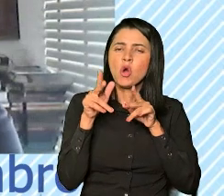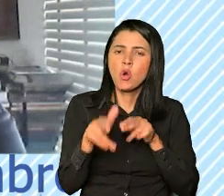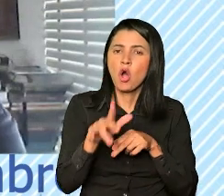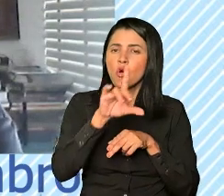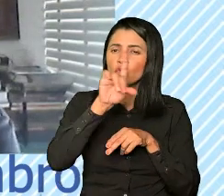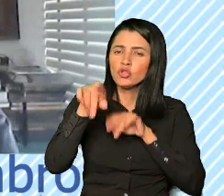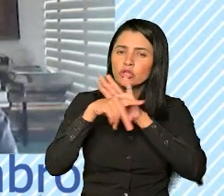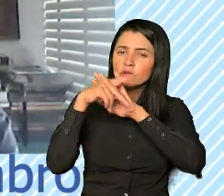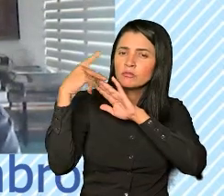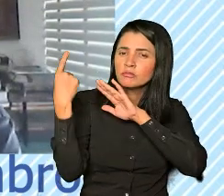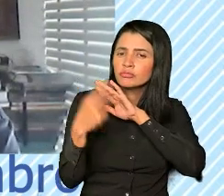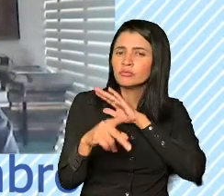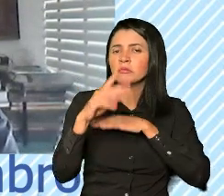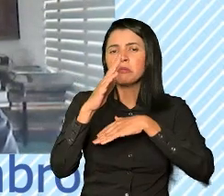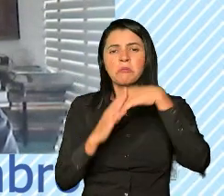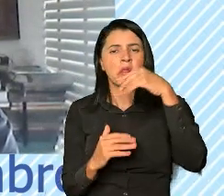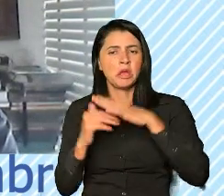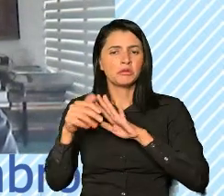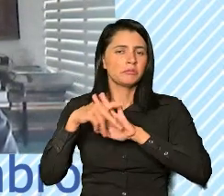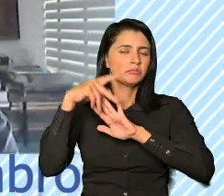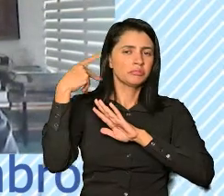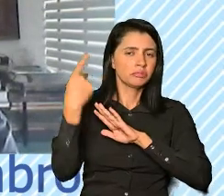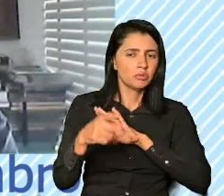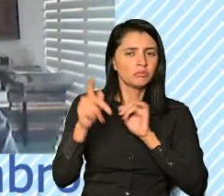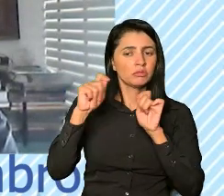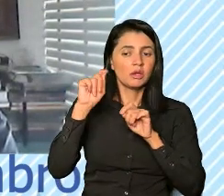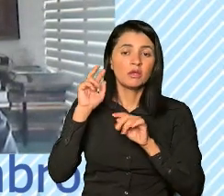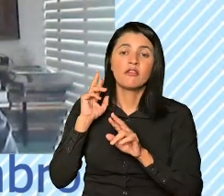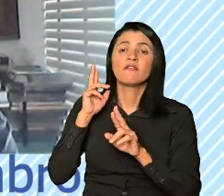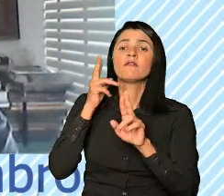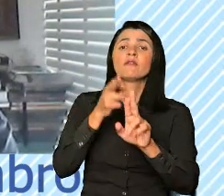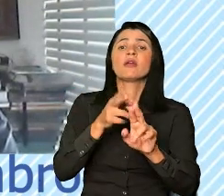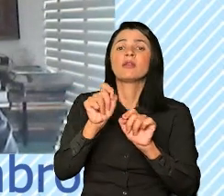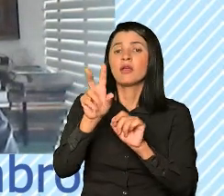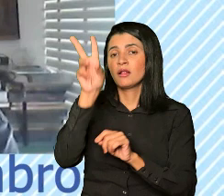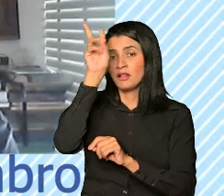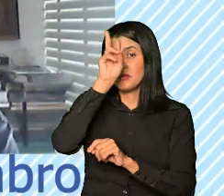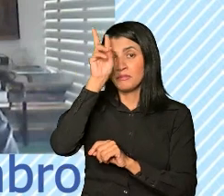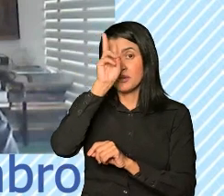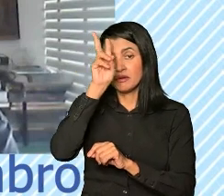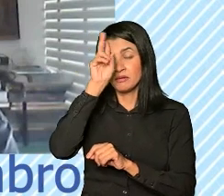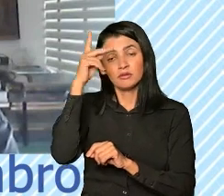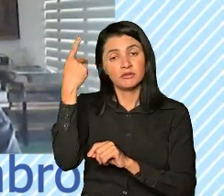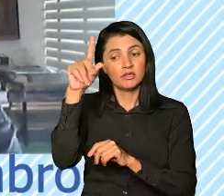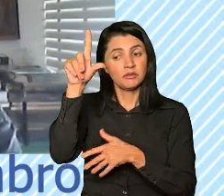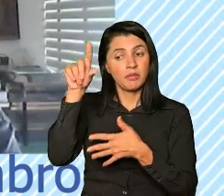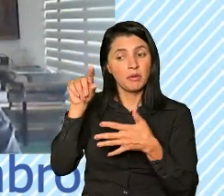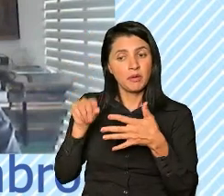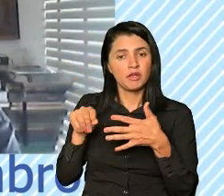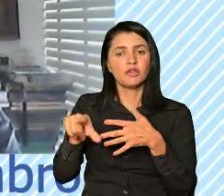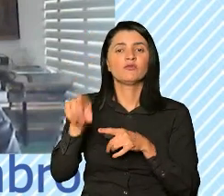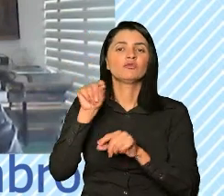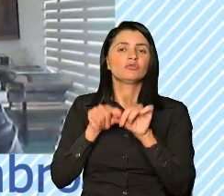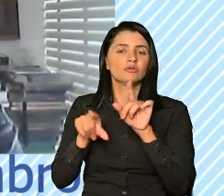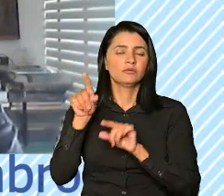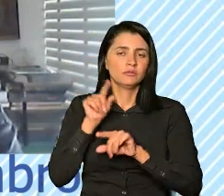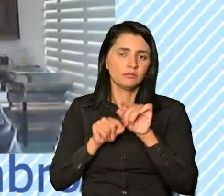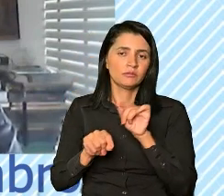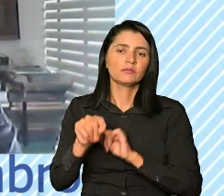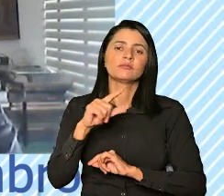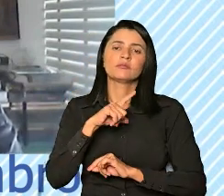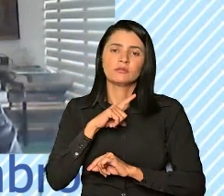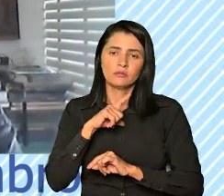específica, talvez, práticas específicas que remetam, então, à lembrança desses elementos escolhidos. Temos uma